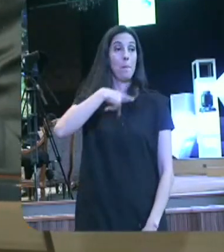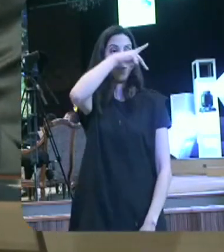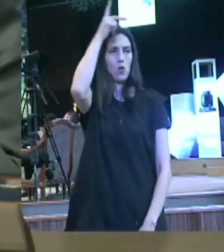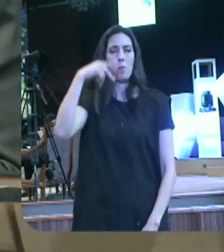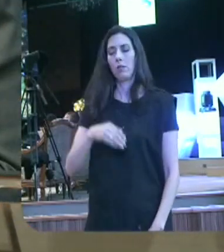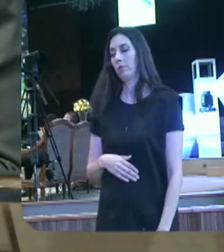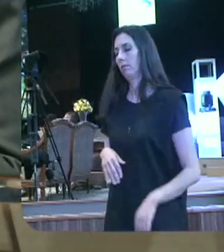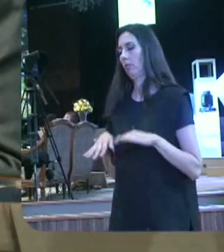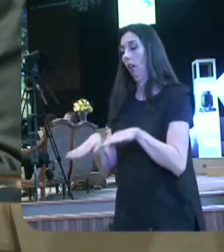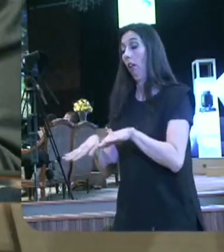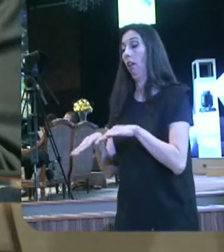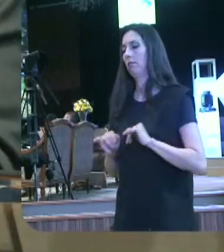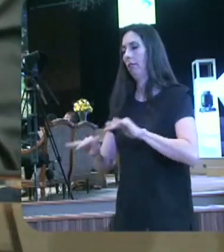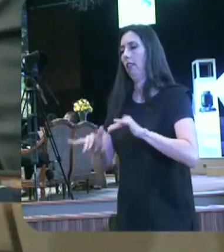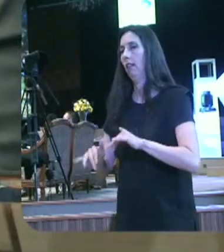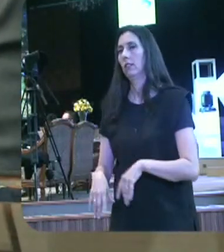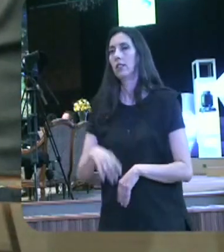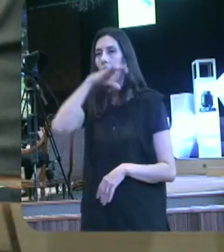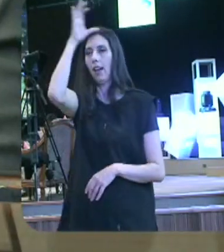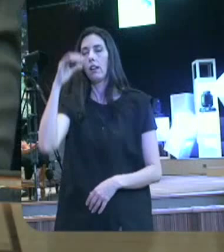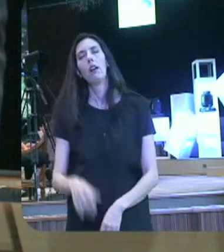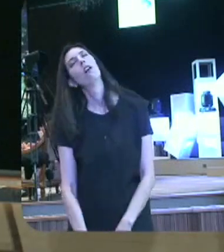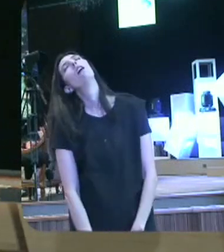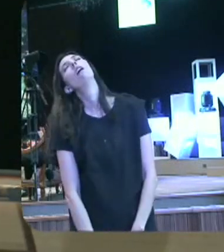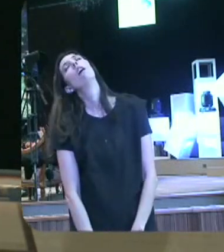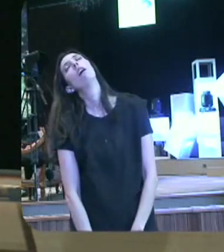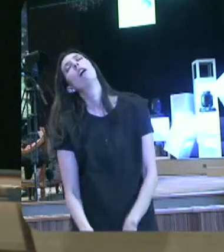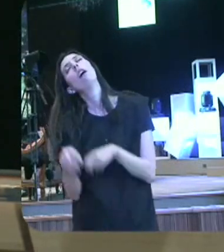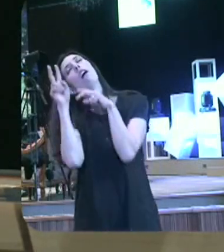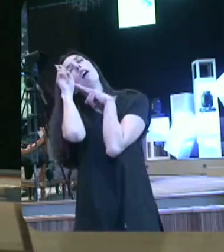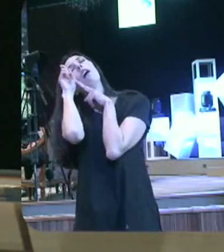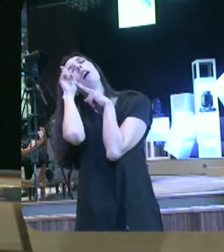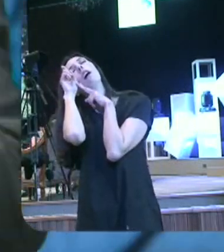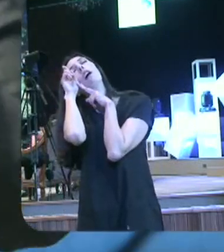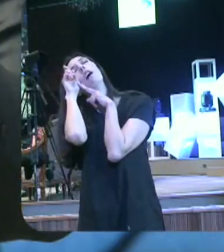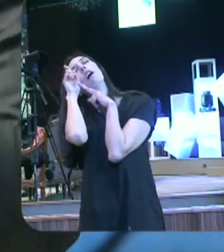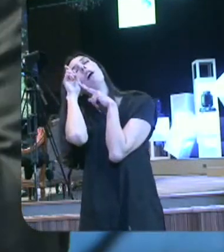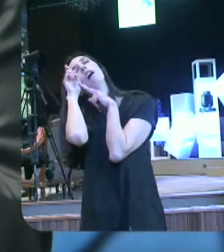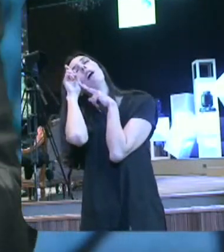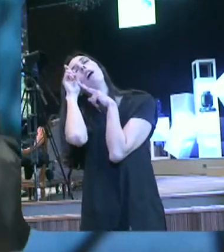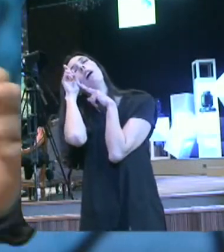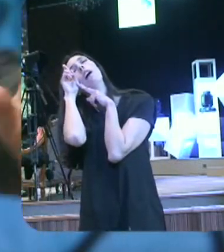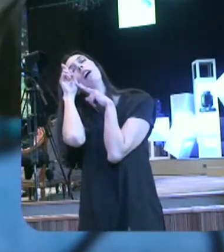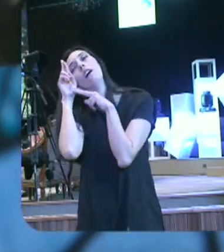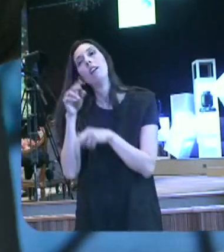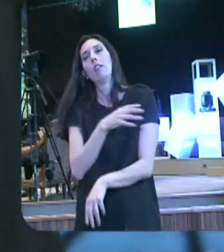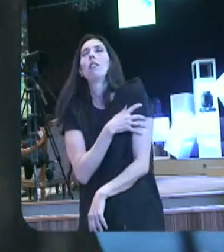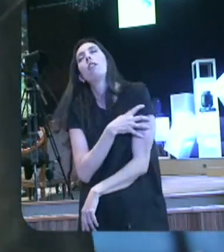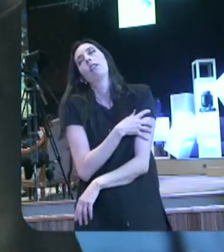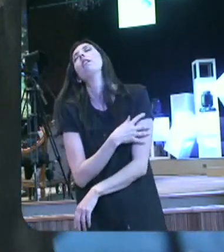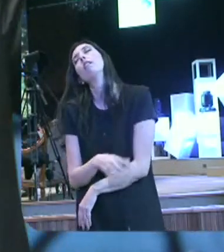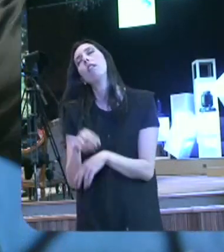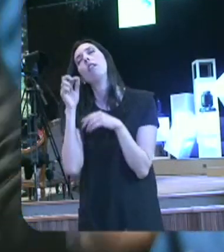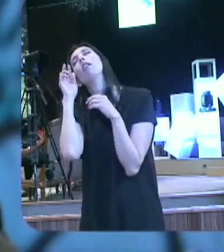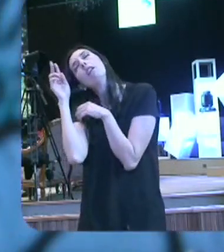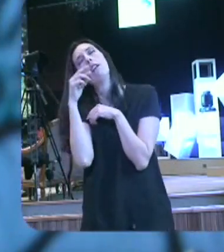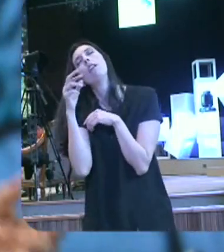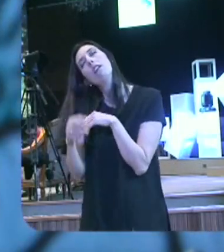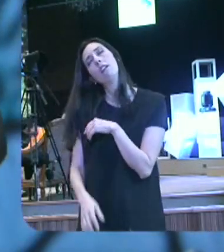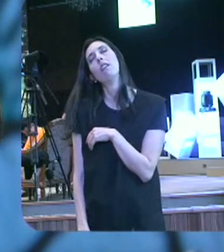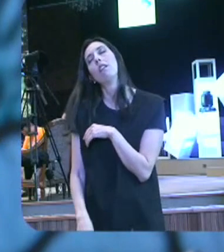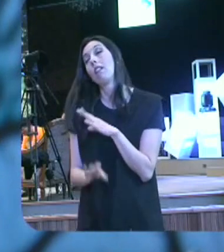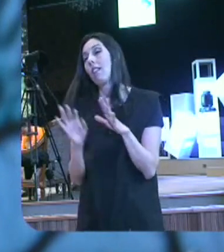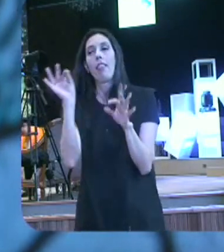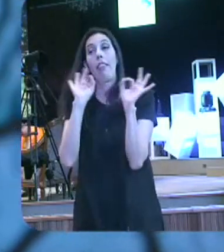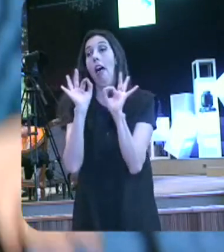mulher, ela não acorda, mas o bebê resmunga. E o pior é que não era no mesmo quarto, era em outro quarto. E